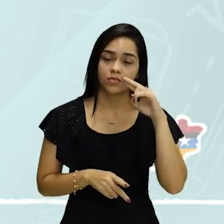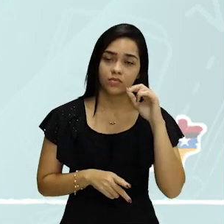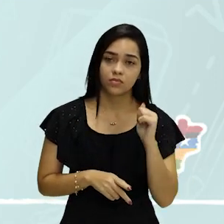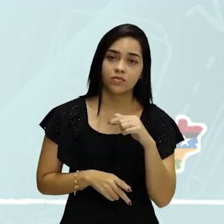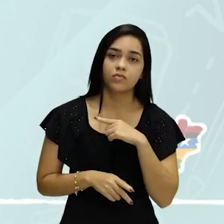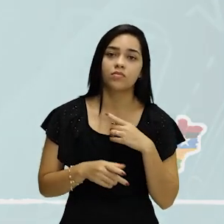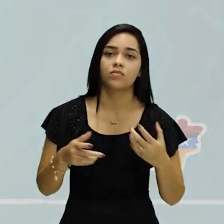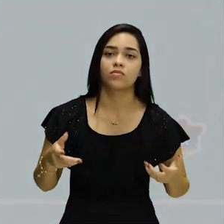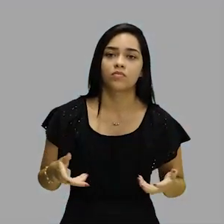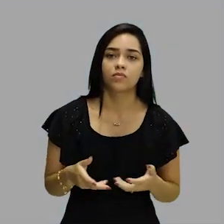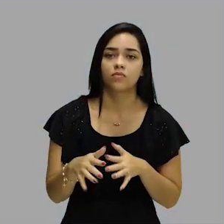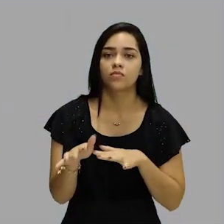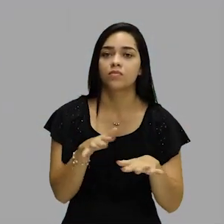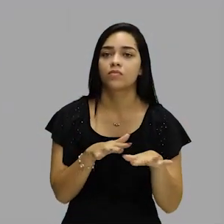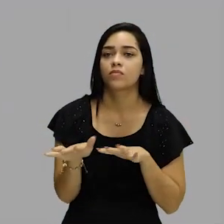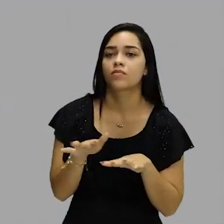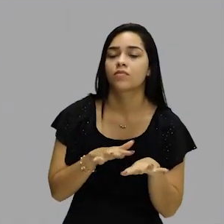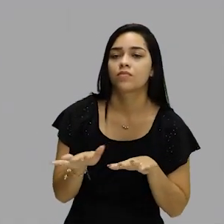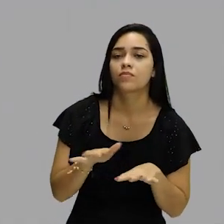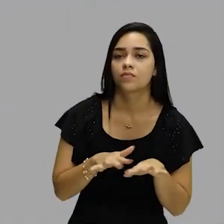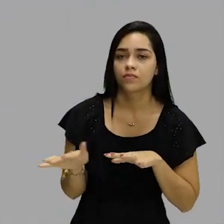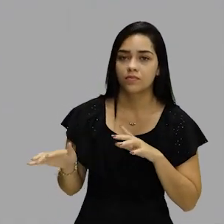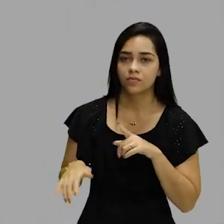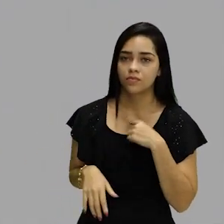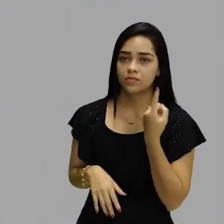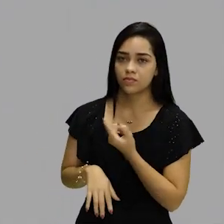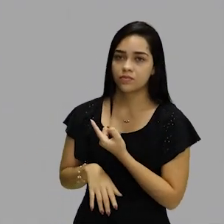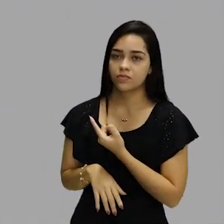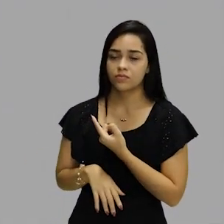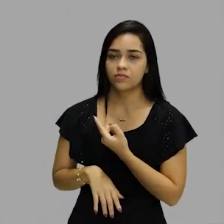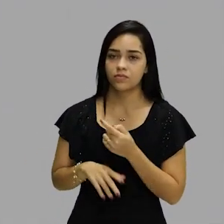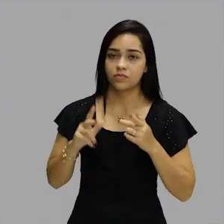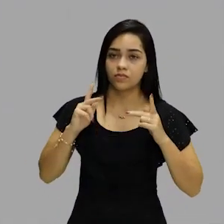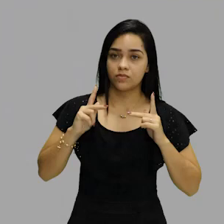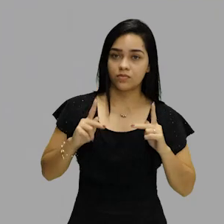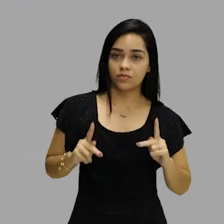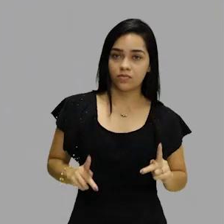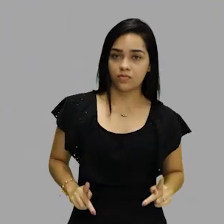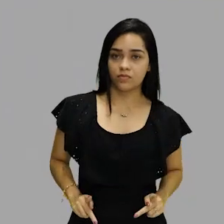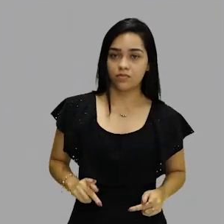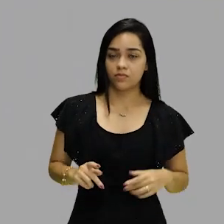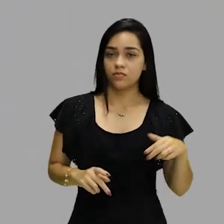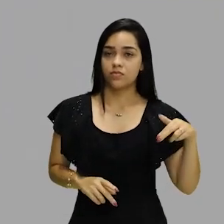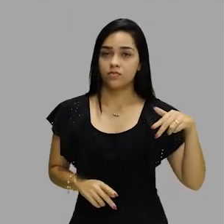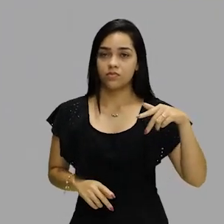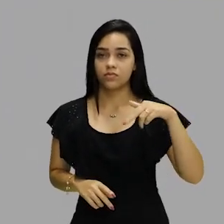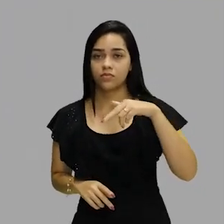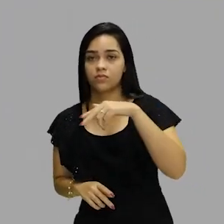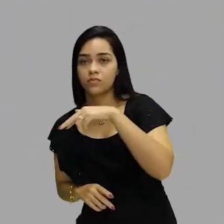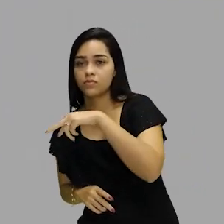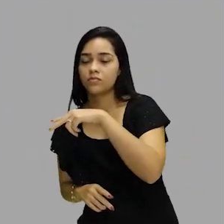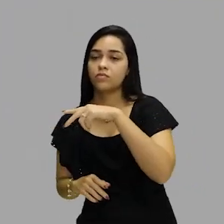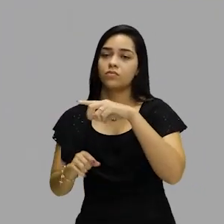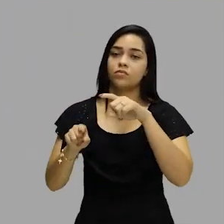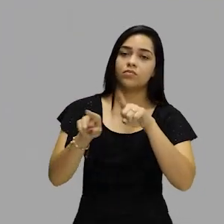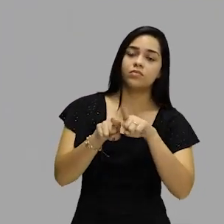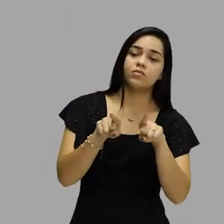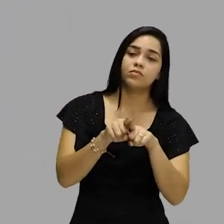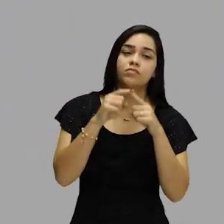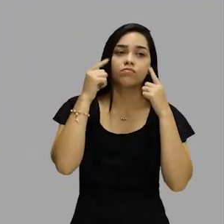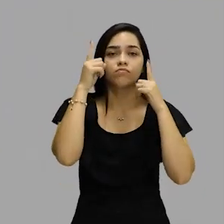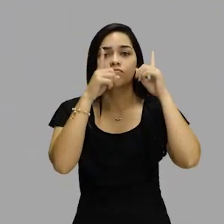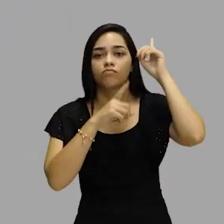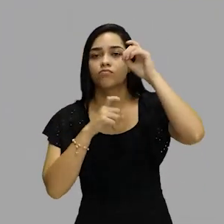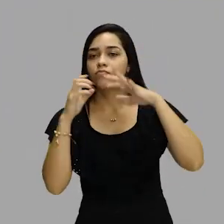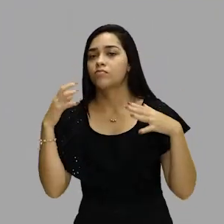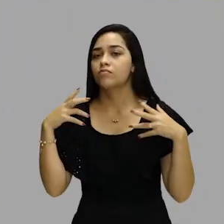promove o movimento, né? As nossas posturas, a forma de andar, a forma de expressão